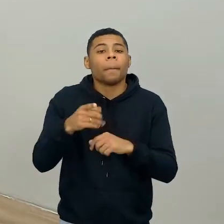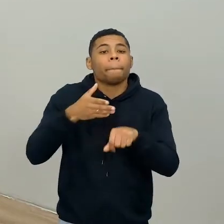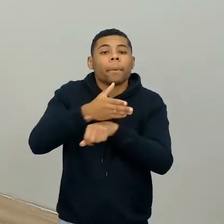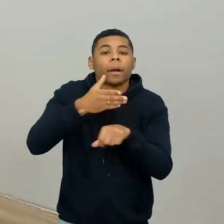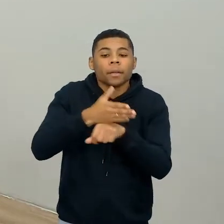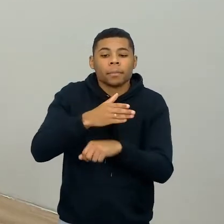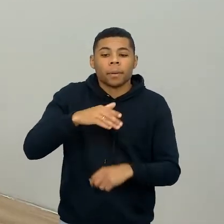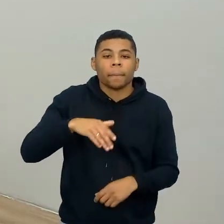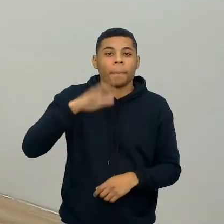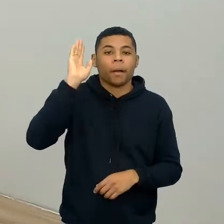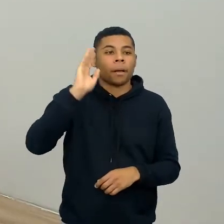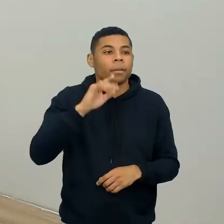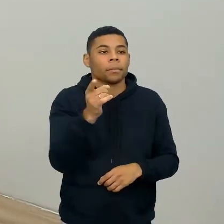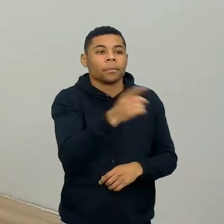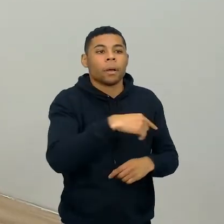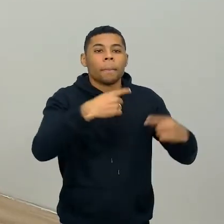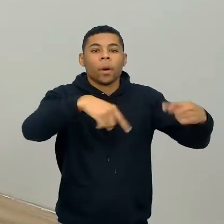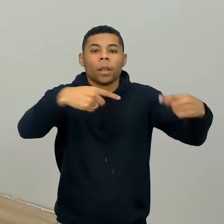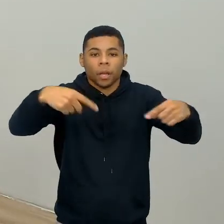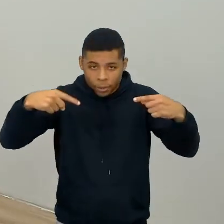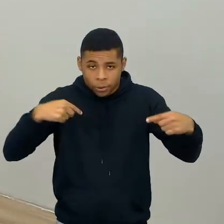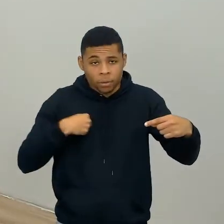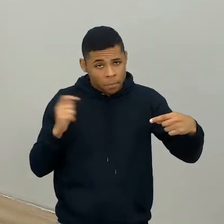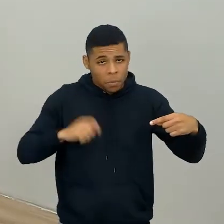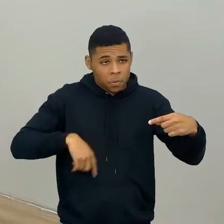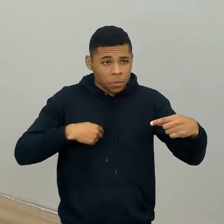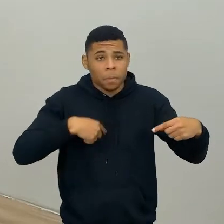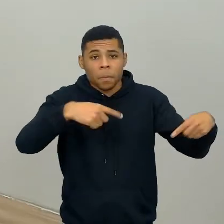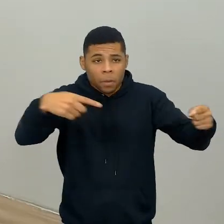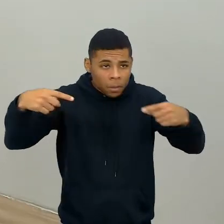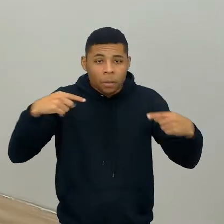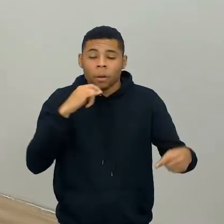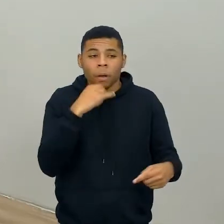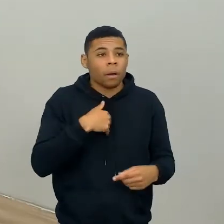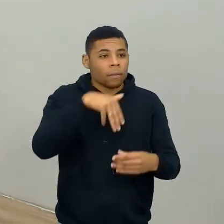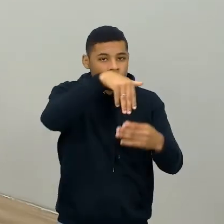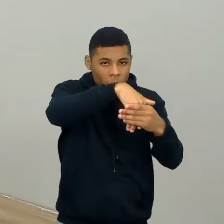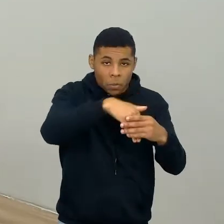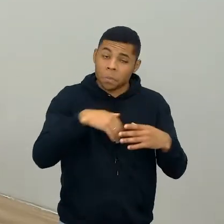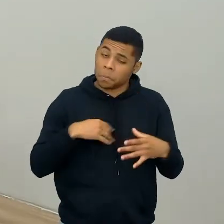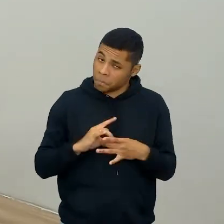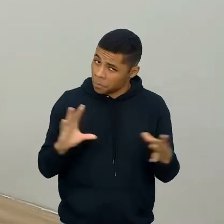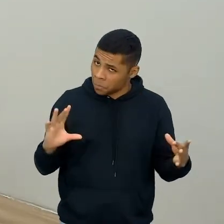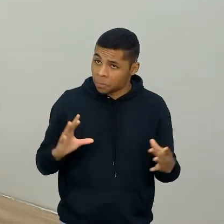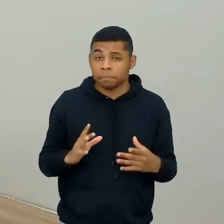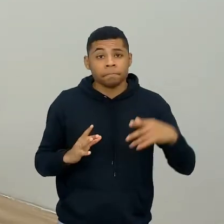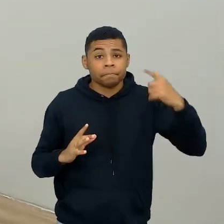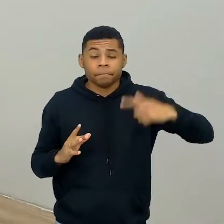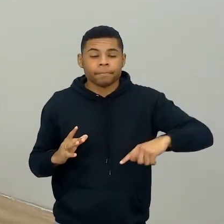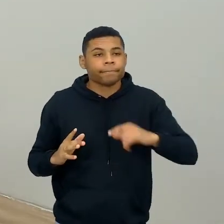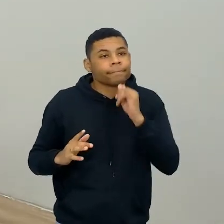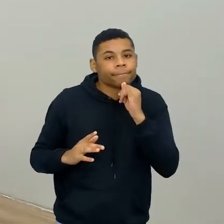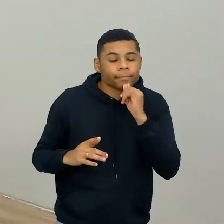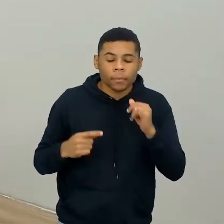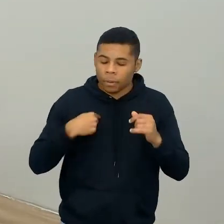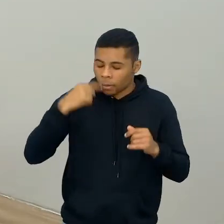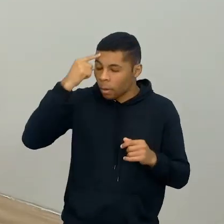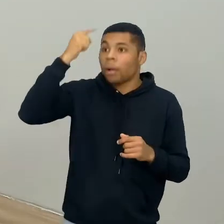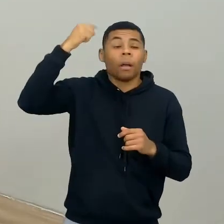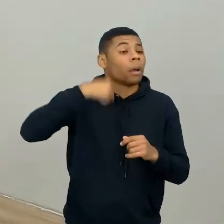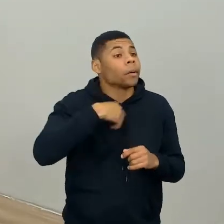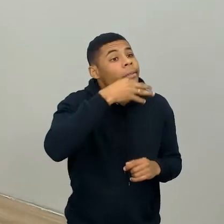participação política. O direito ao voto, o direito às livres